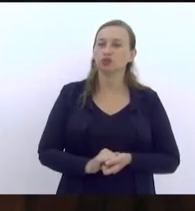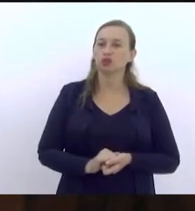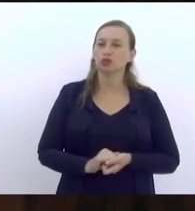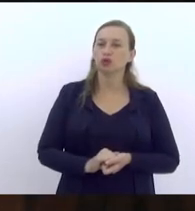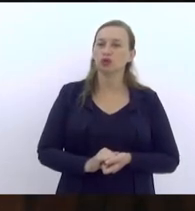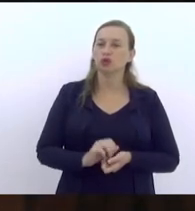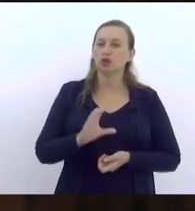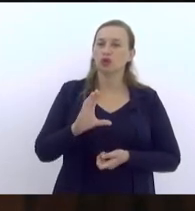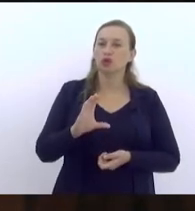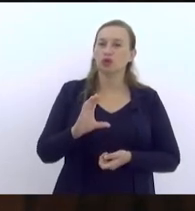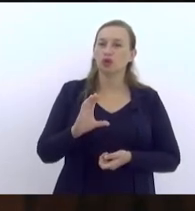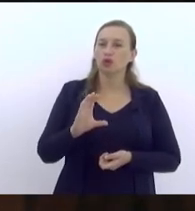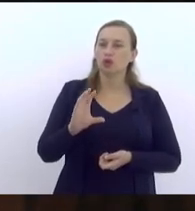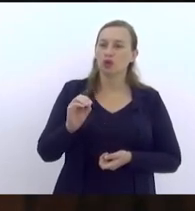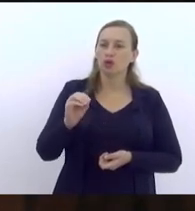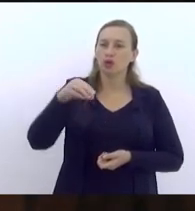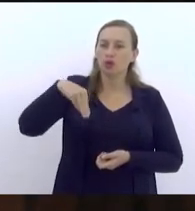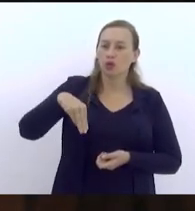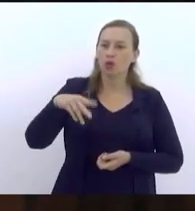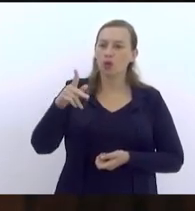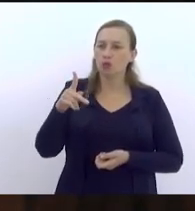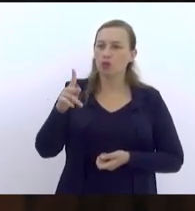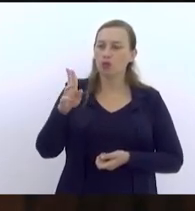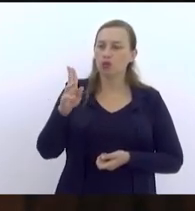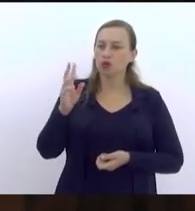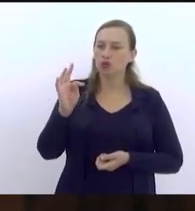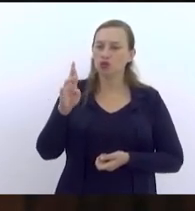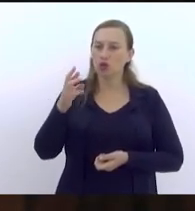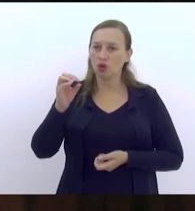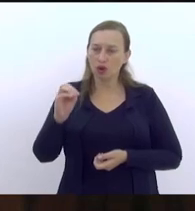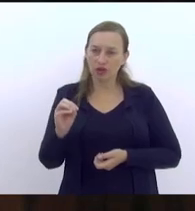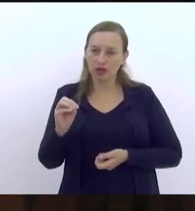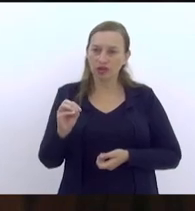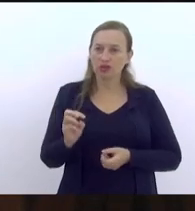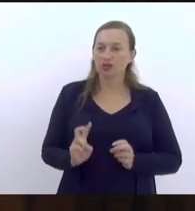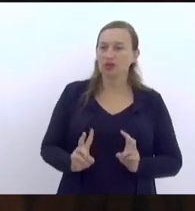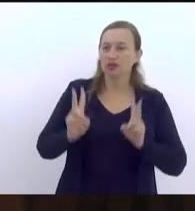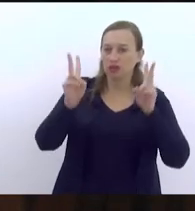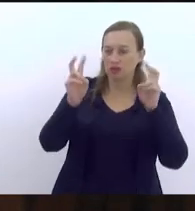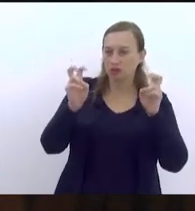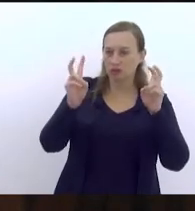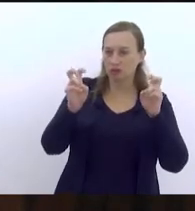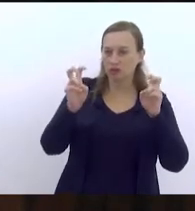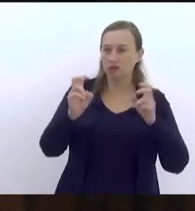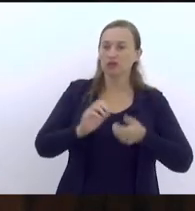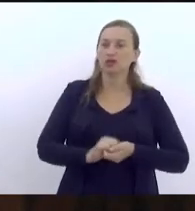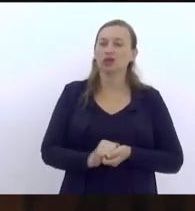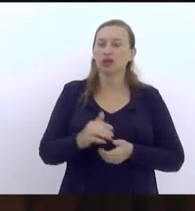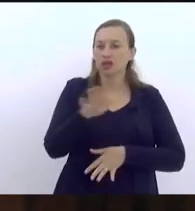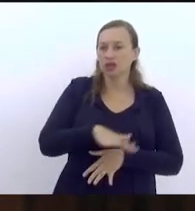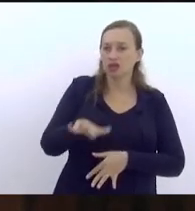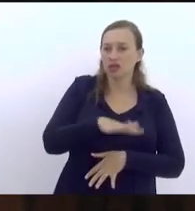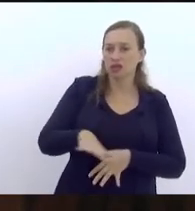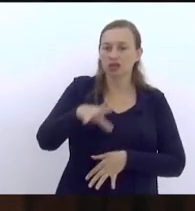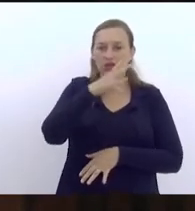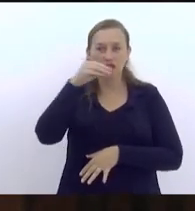compulsória em caso de violência contra a criança e o adolescente no Estado do Rio de Janeiro. Em